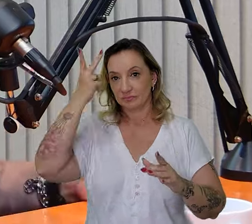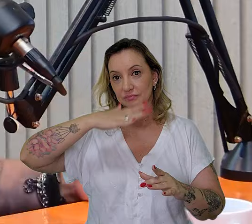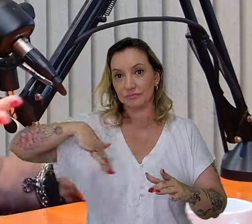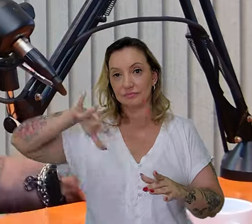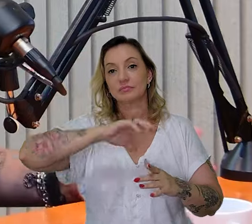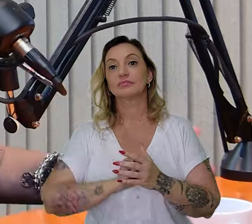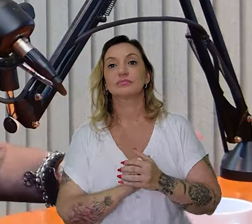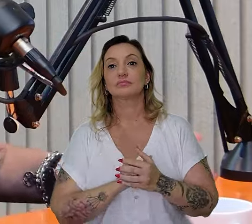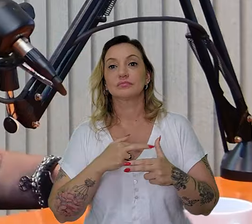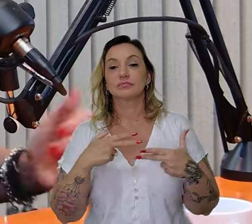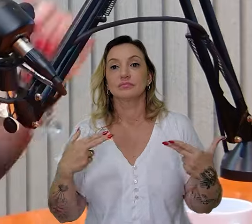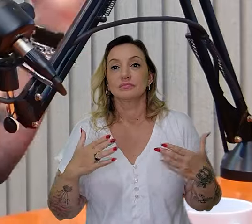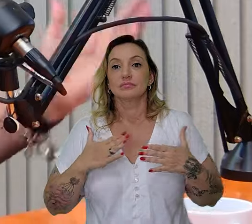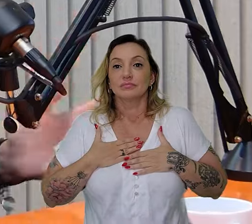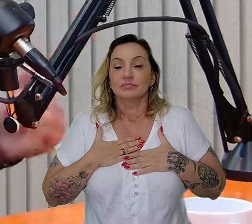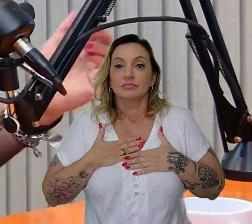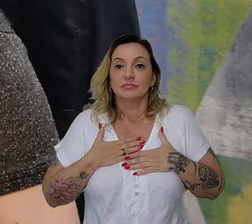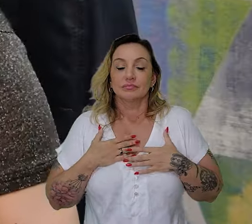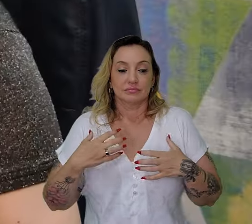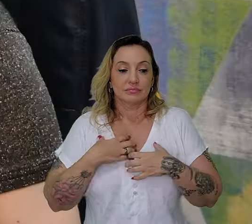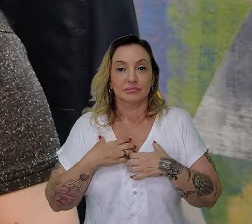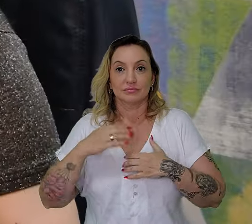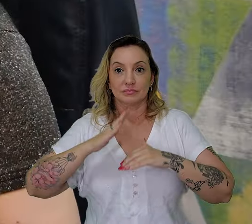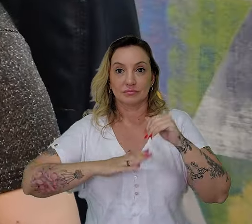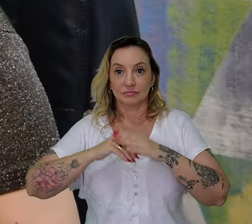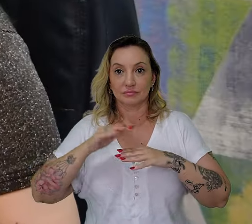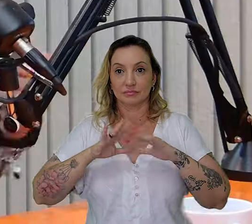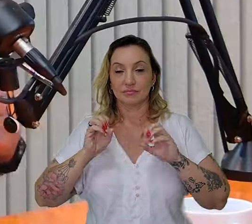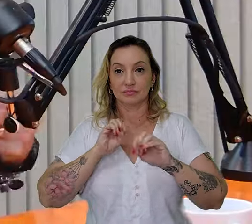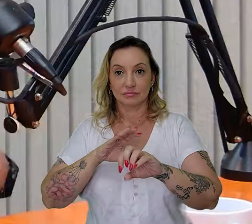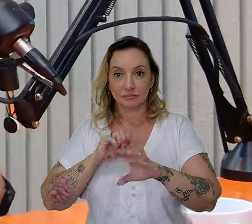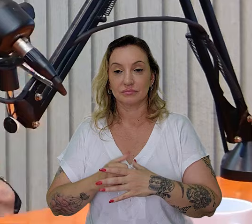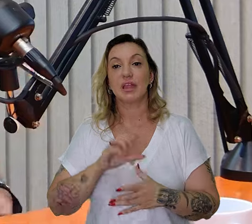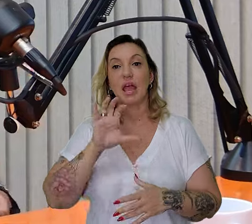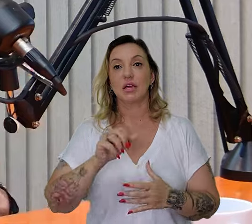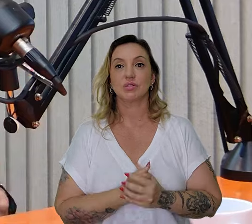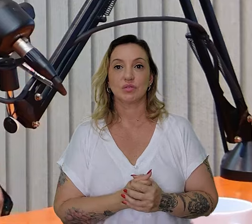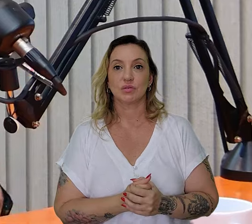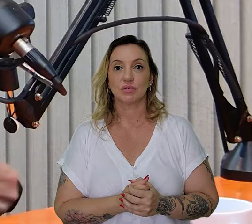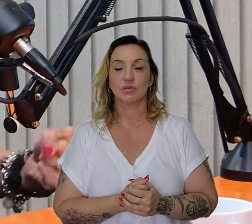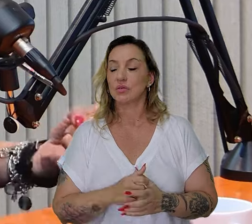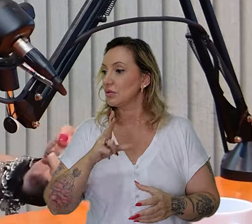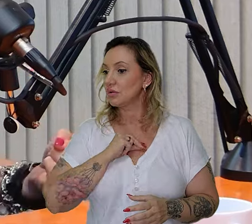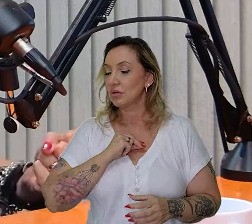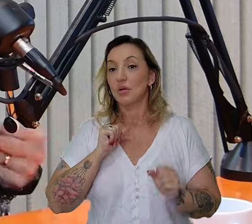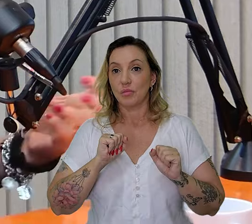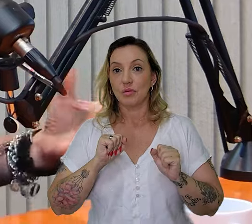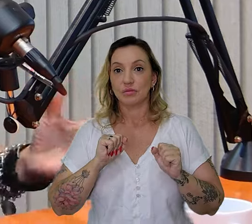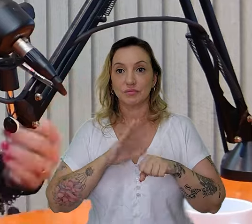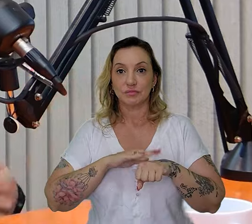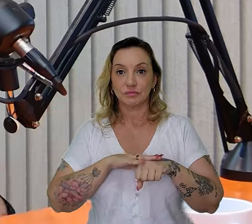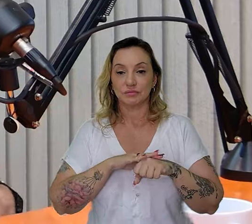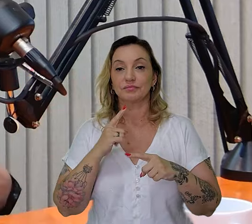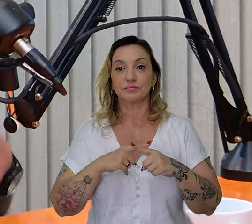morde é o que pega todos os professores todos os educadores é isso que você fala nossa não posso deixar de fazer isso porque olha que legal né Essas